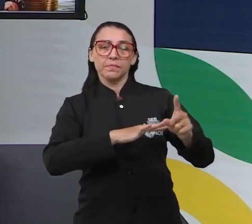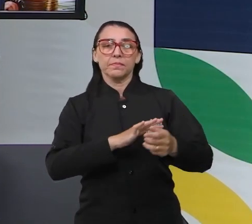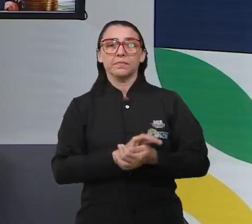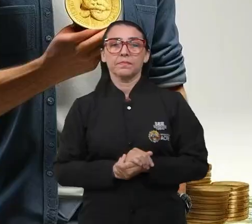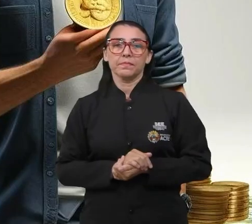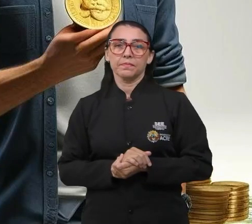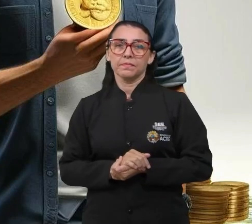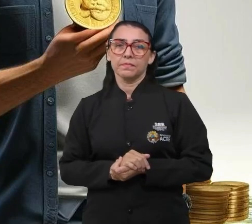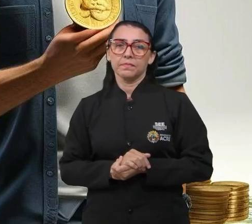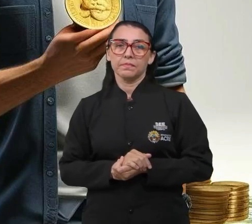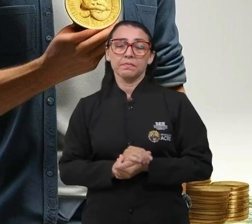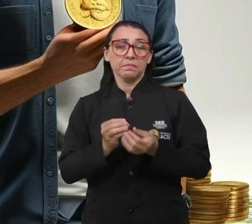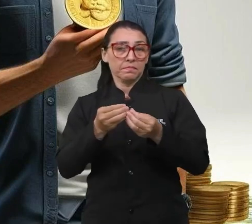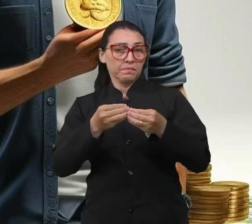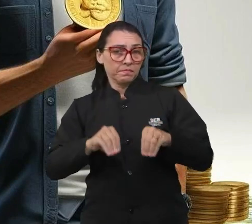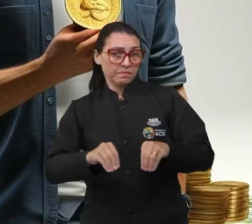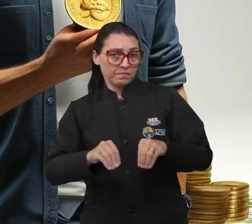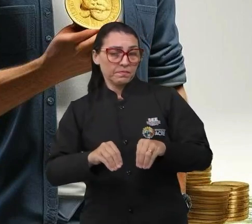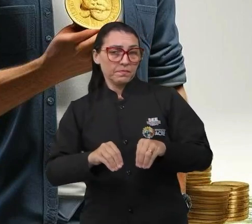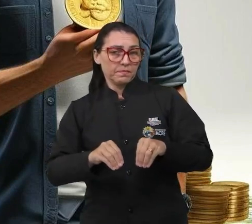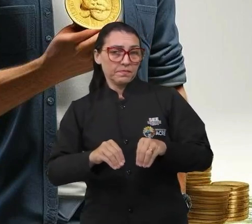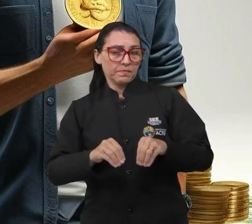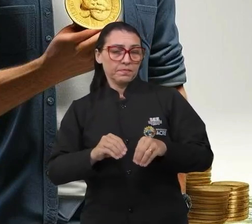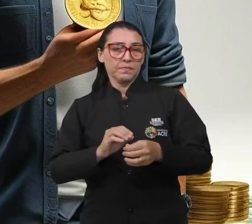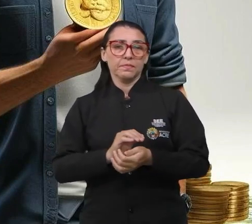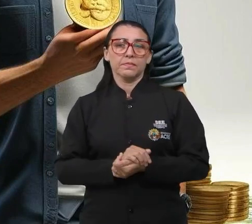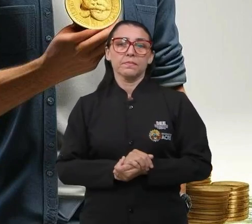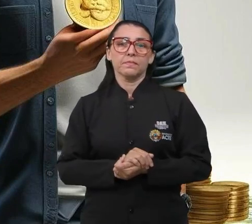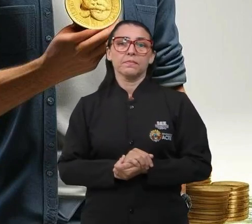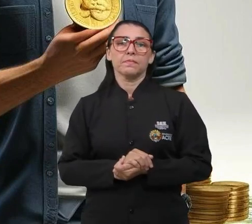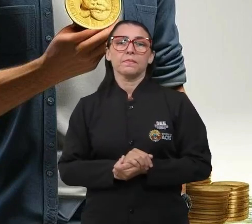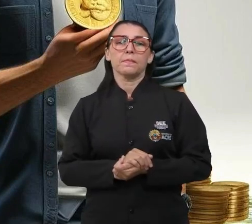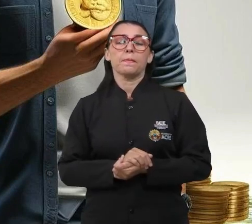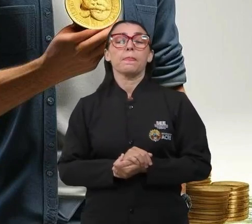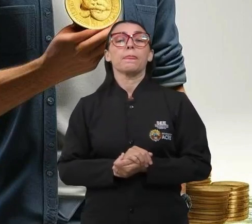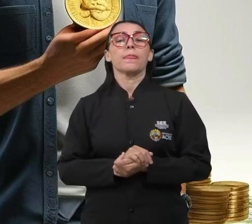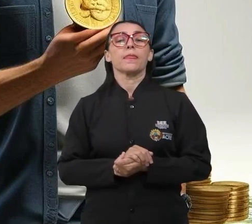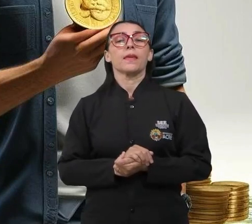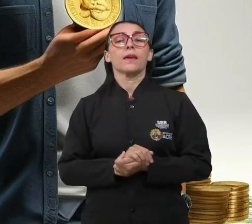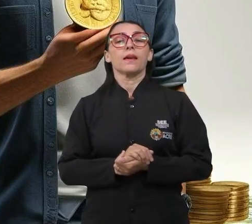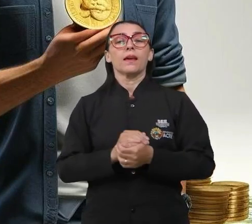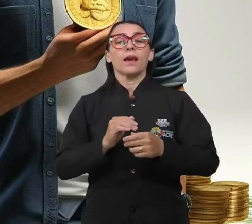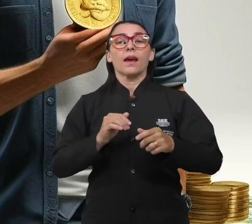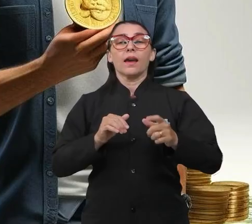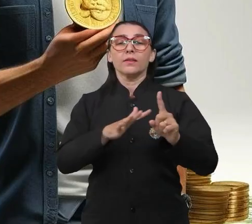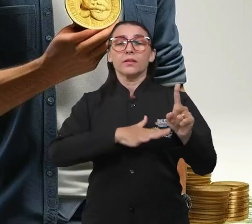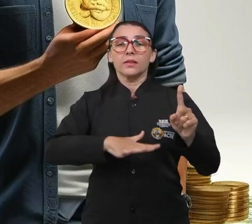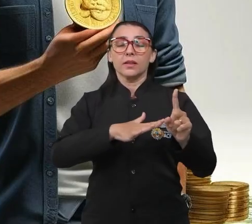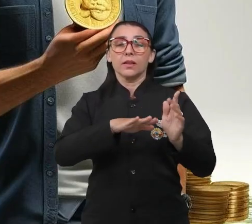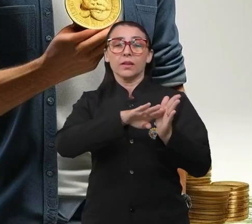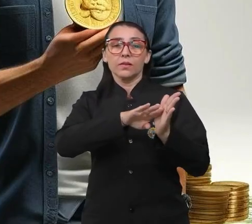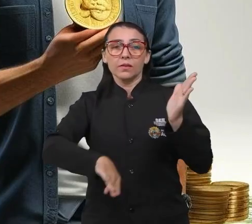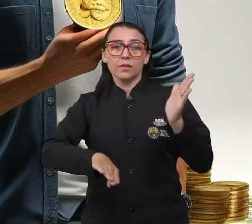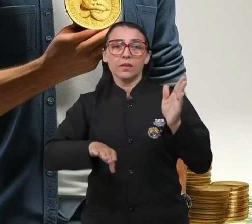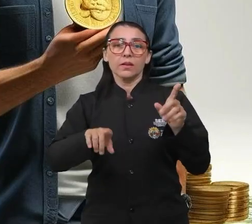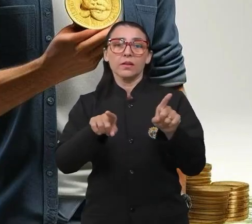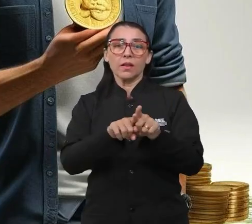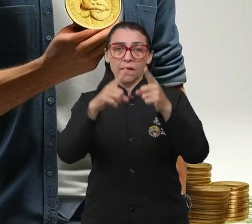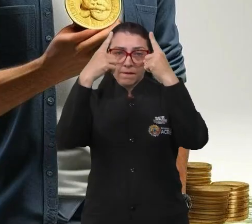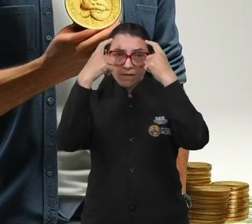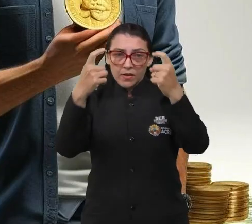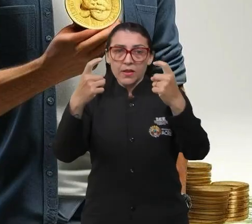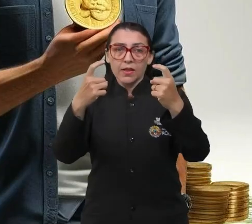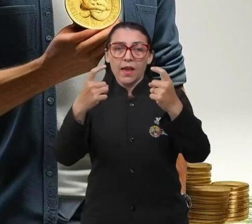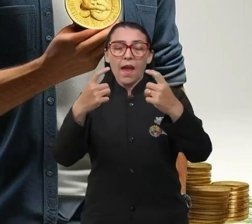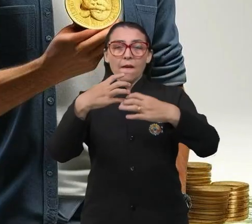seguinte, ela afeta profundamente a mobilidade social, ela vai gerar exclusão,